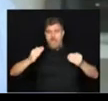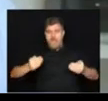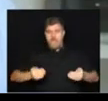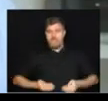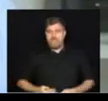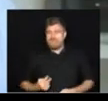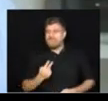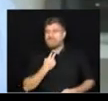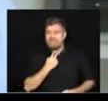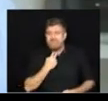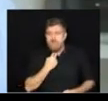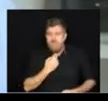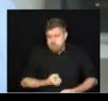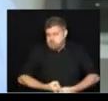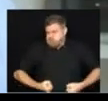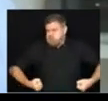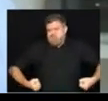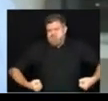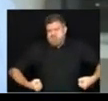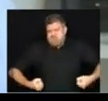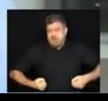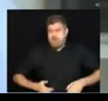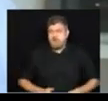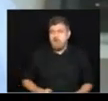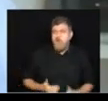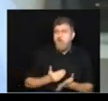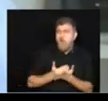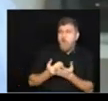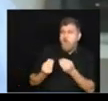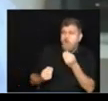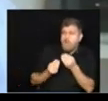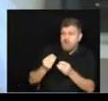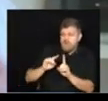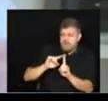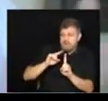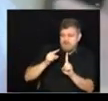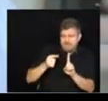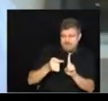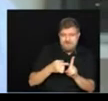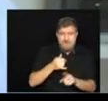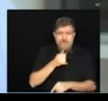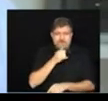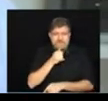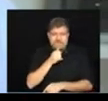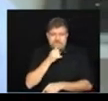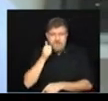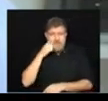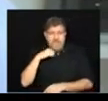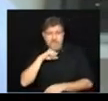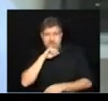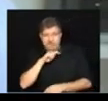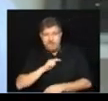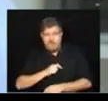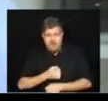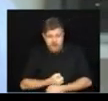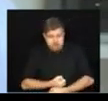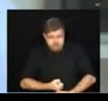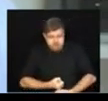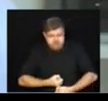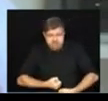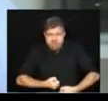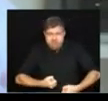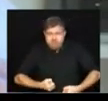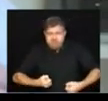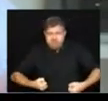a gestante iniciou a gestação, se é uma mãe mais tendendo a sobrepeso,